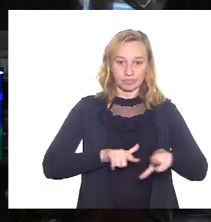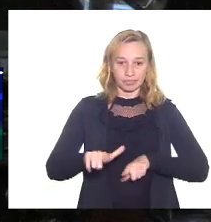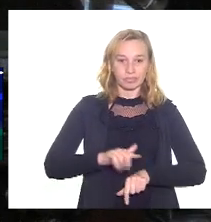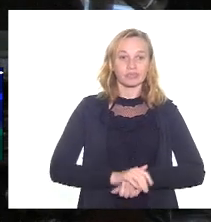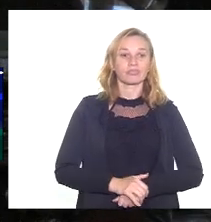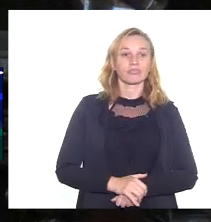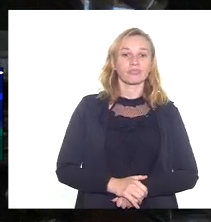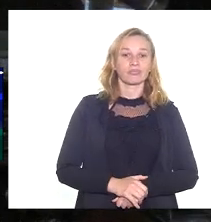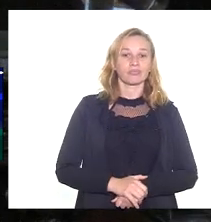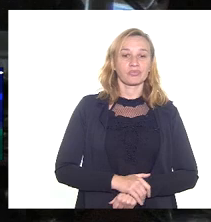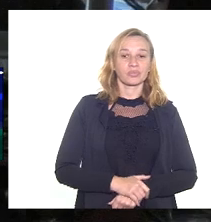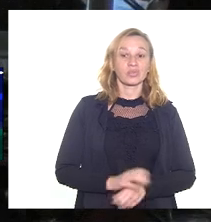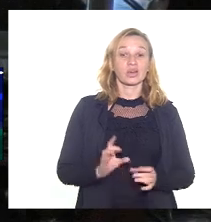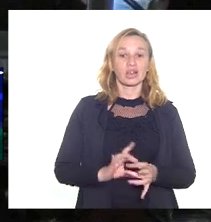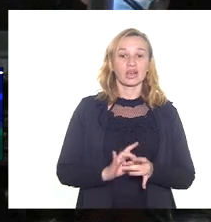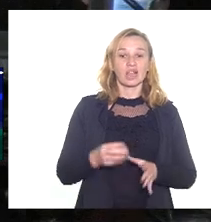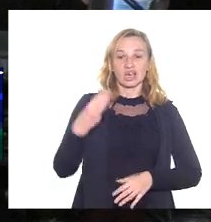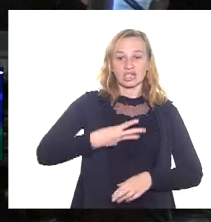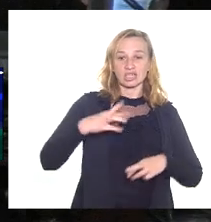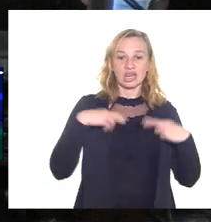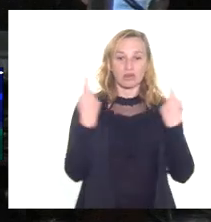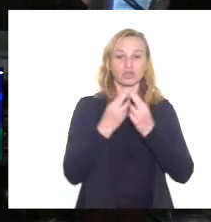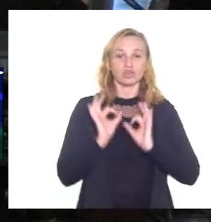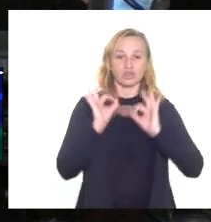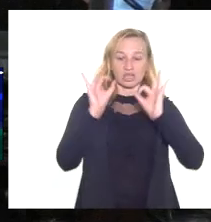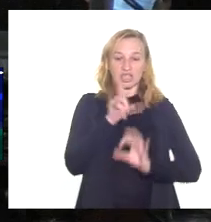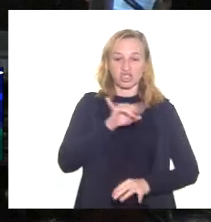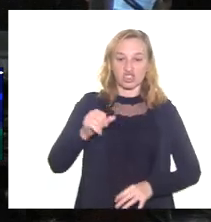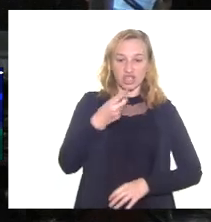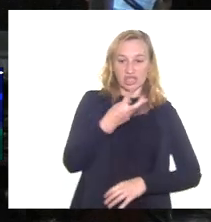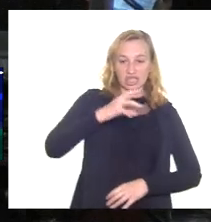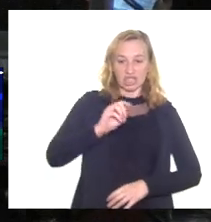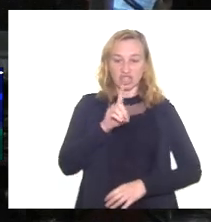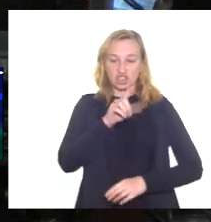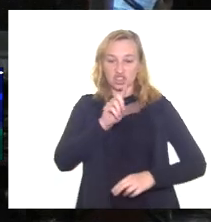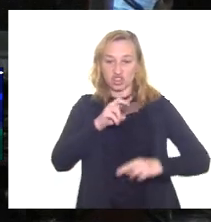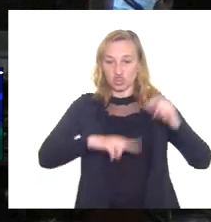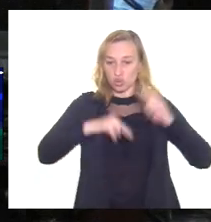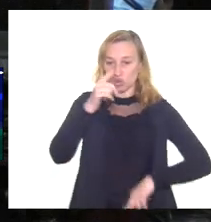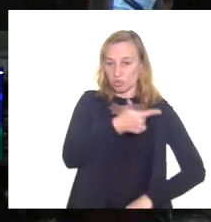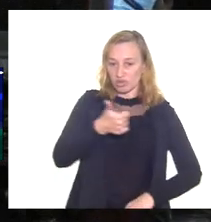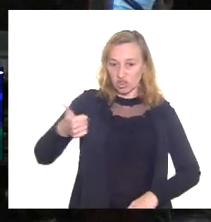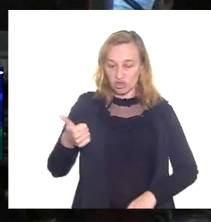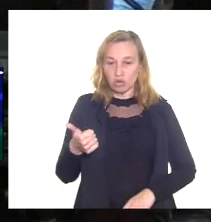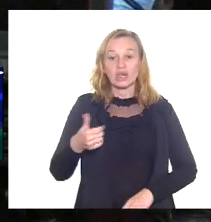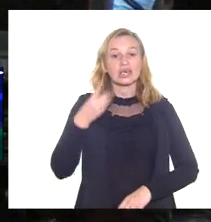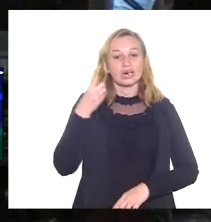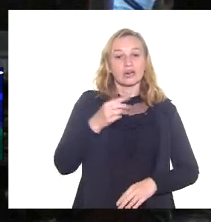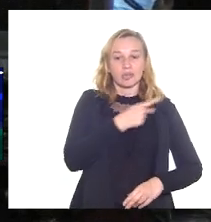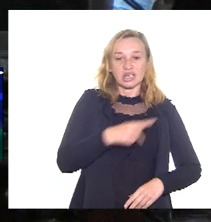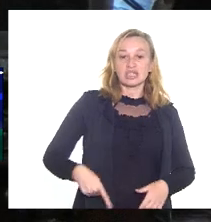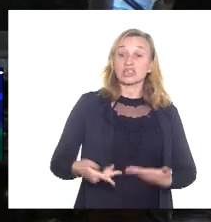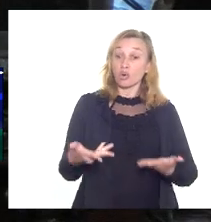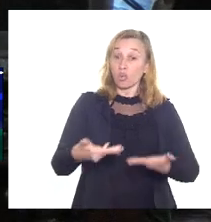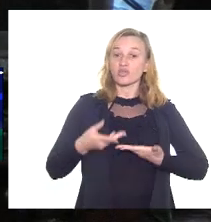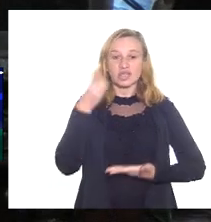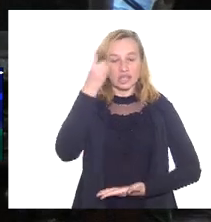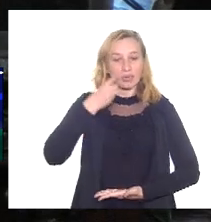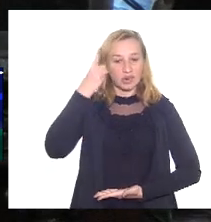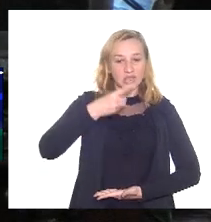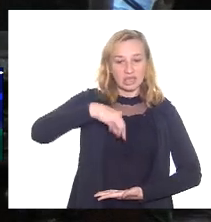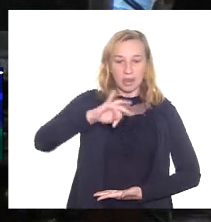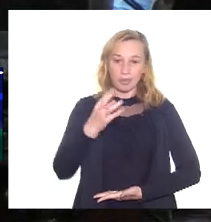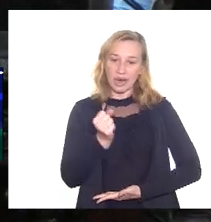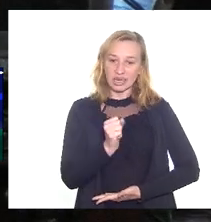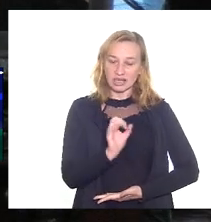nossos trabalhos. Está aberta a terceira sessão extraordinária do dia 30 de junho de 2021. A presidência convida a deputada